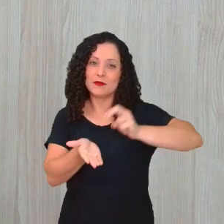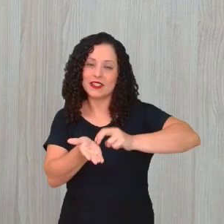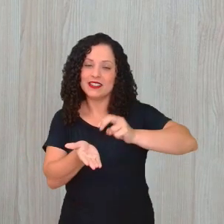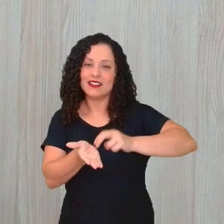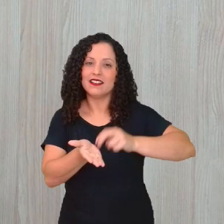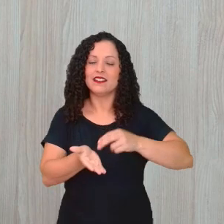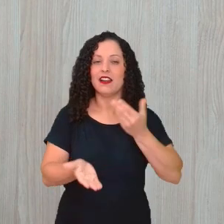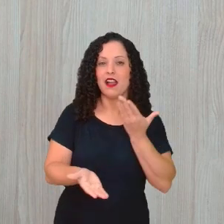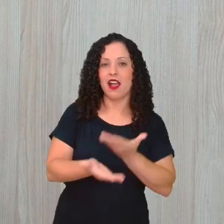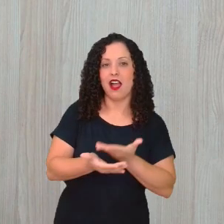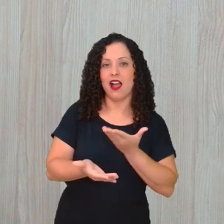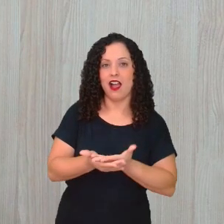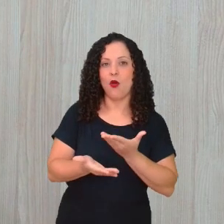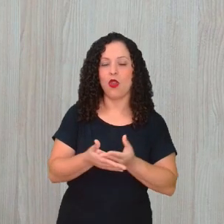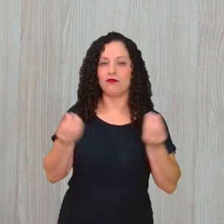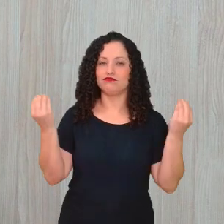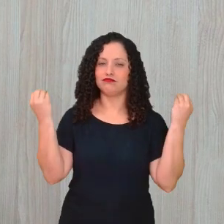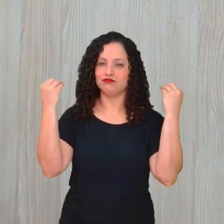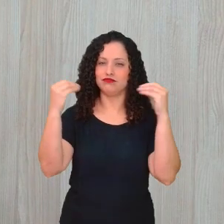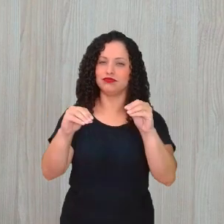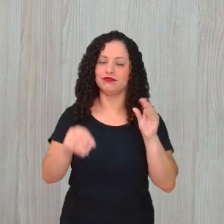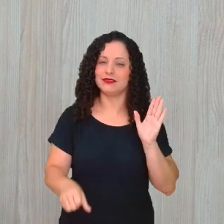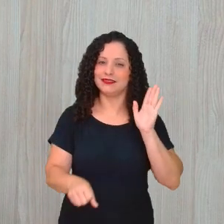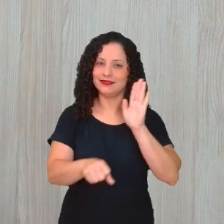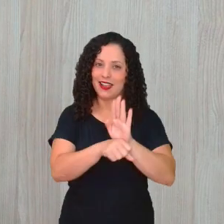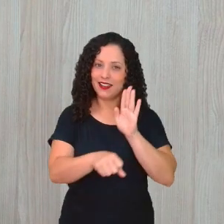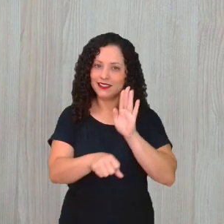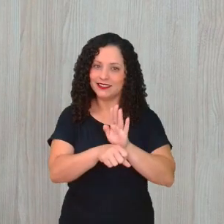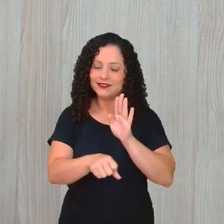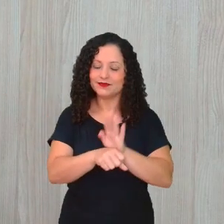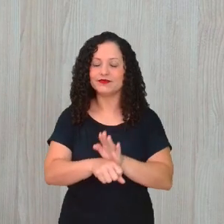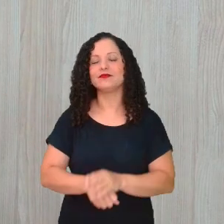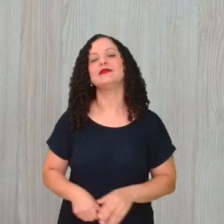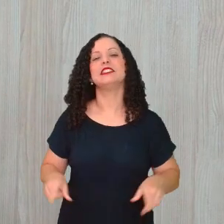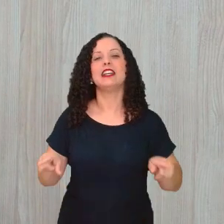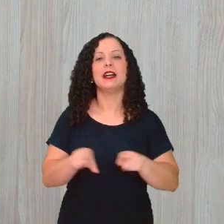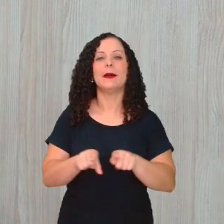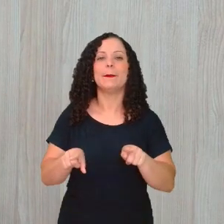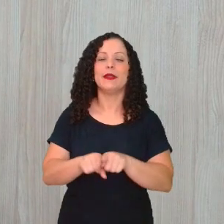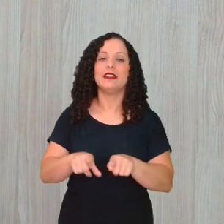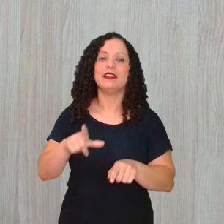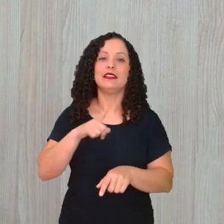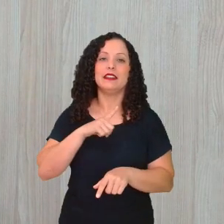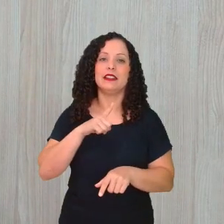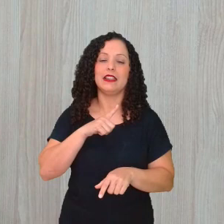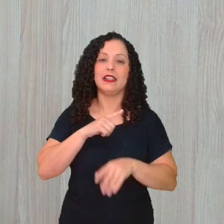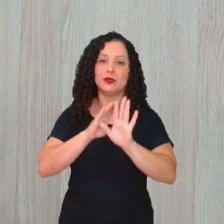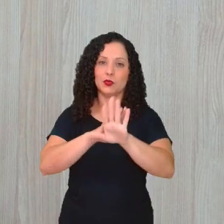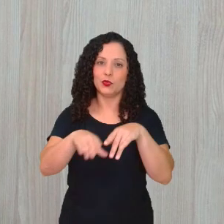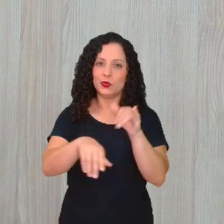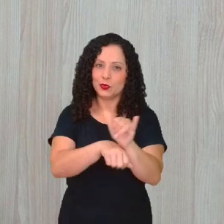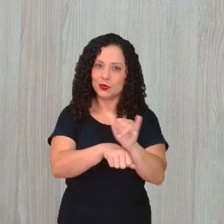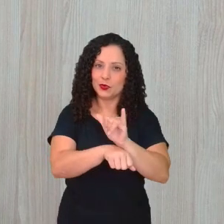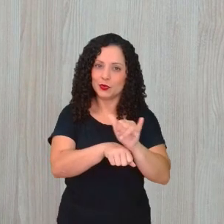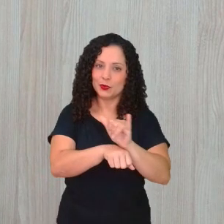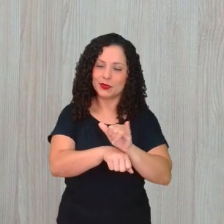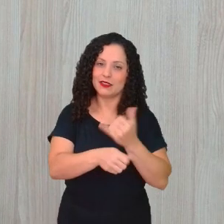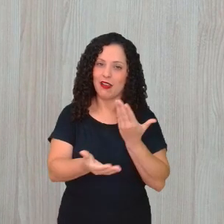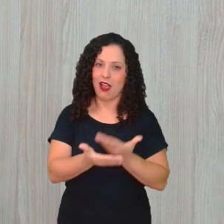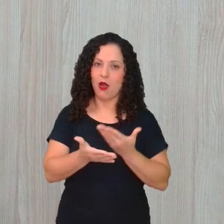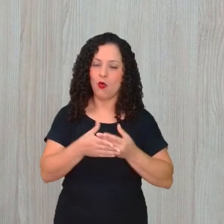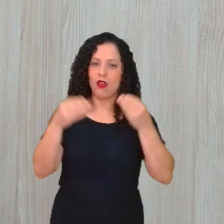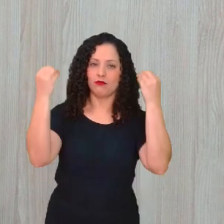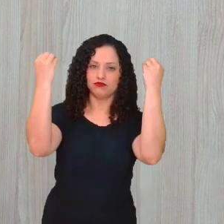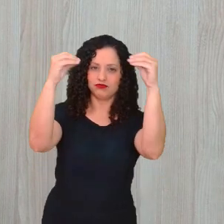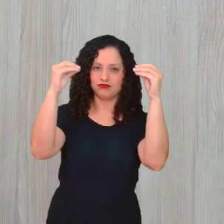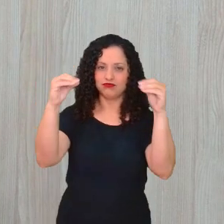A aula é reprisada no turno da tarde. A gente acompanha também a aula pelo canal do YouTube do Educa Recife, ela